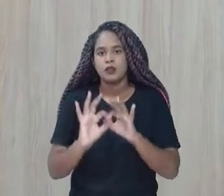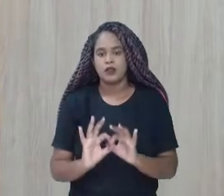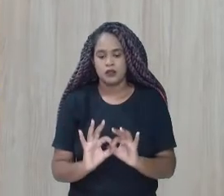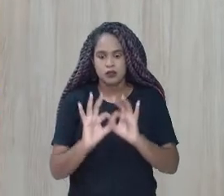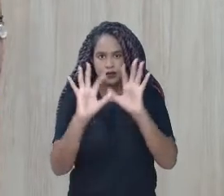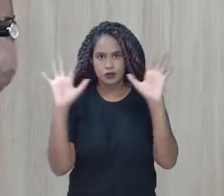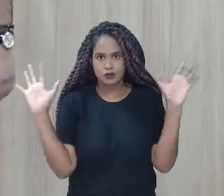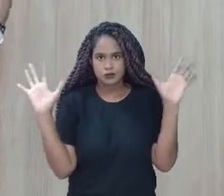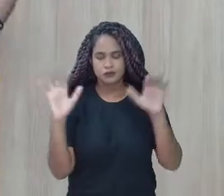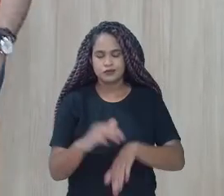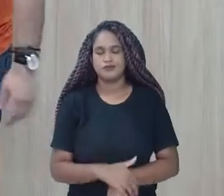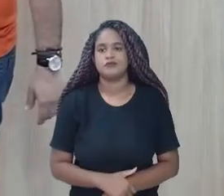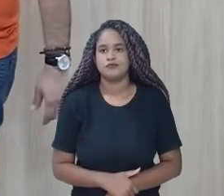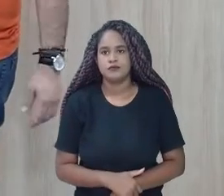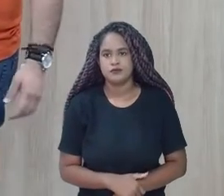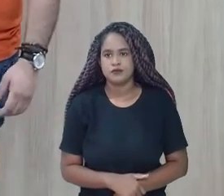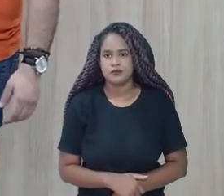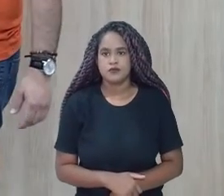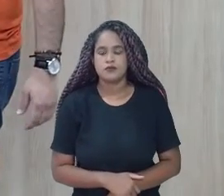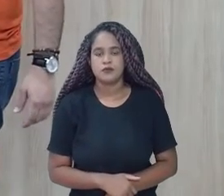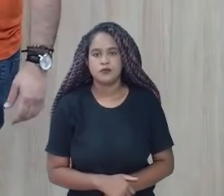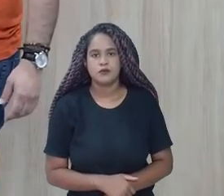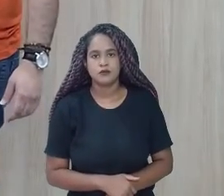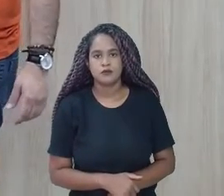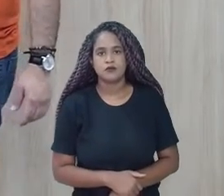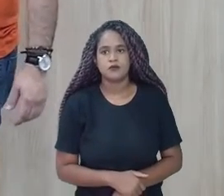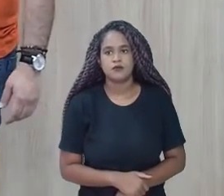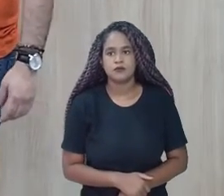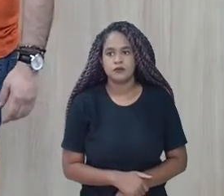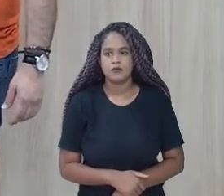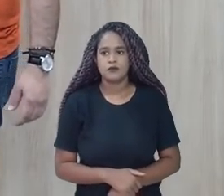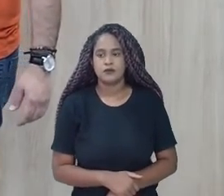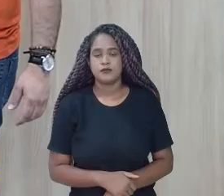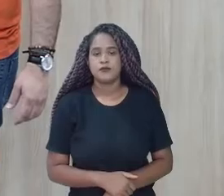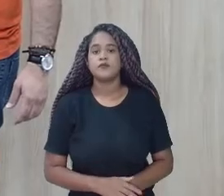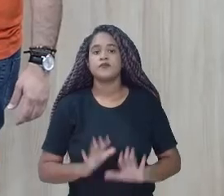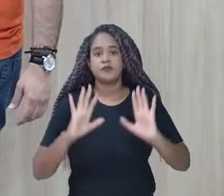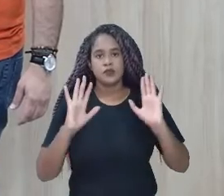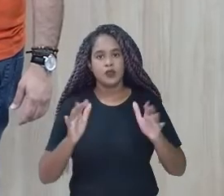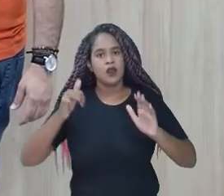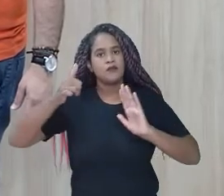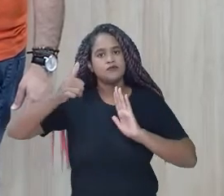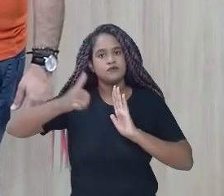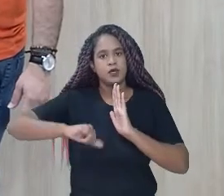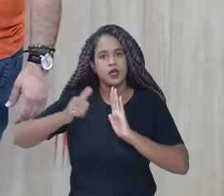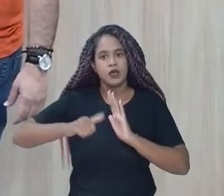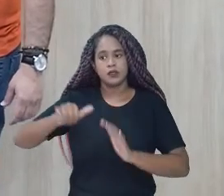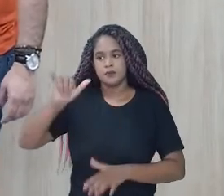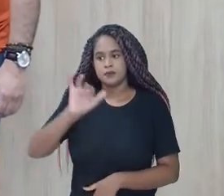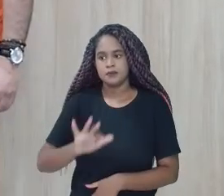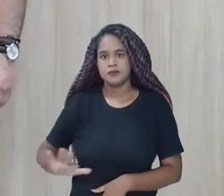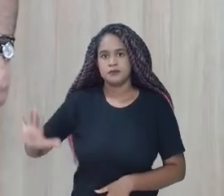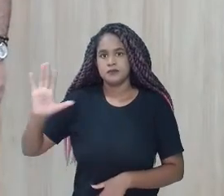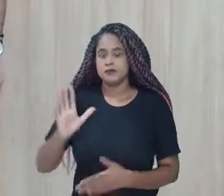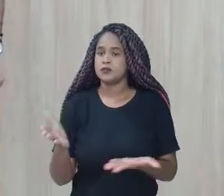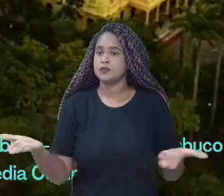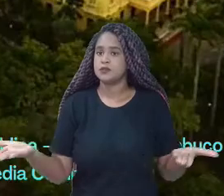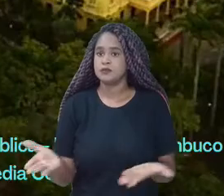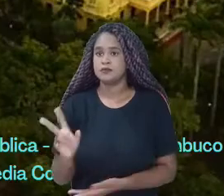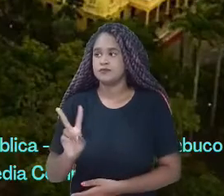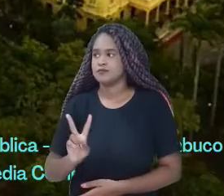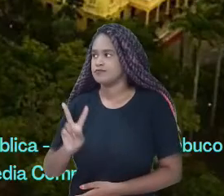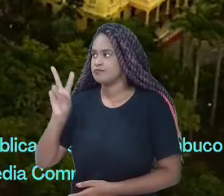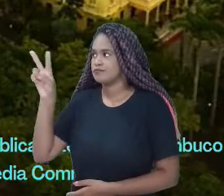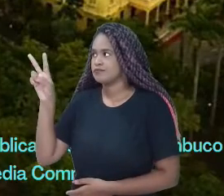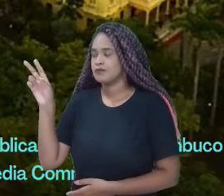sua carta de liberdade. Então, a gente já analisou isso aí, mas observa aqui essa imagem.